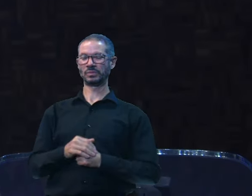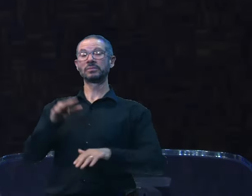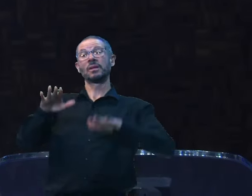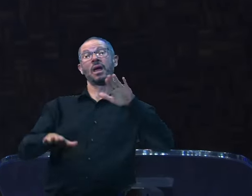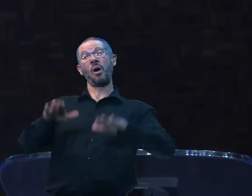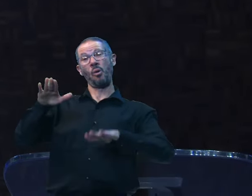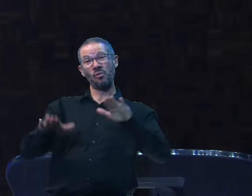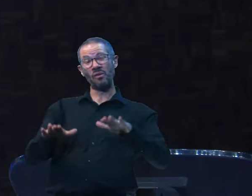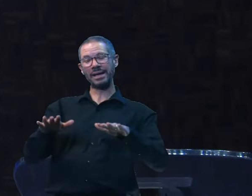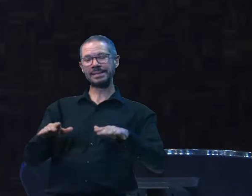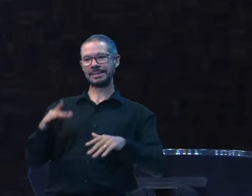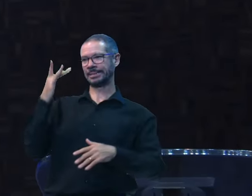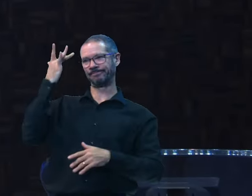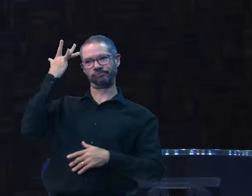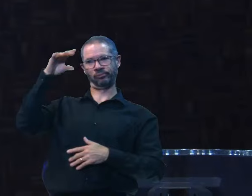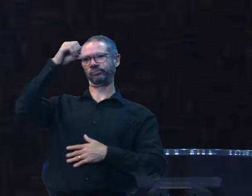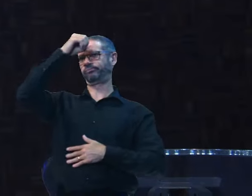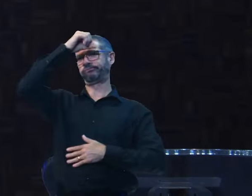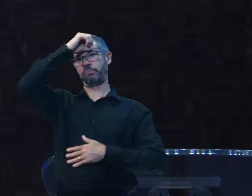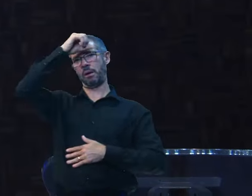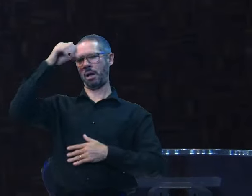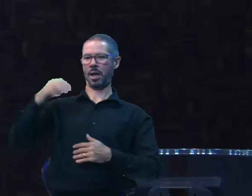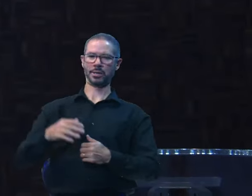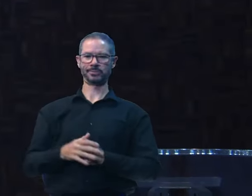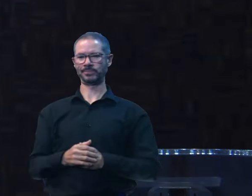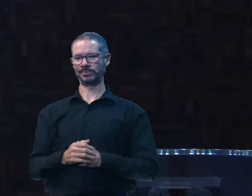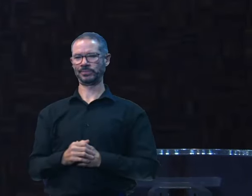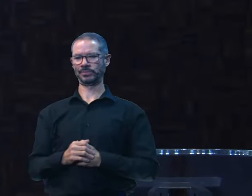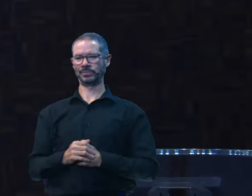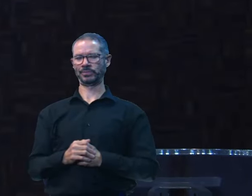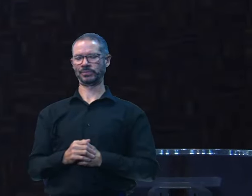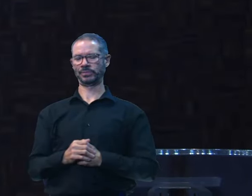Talvez você se deu conta disso.